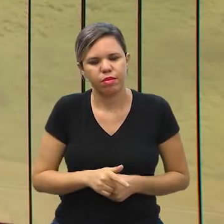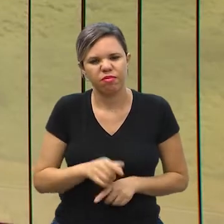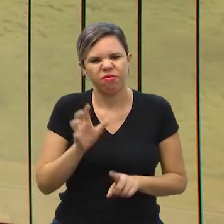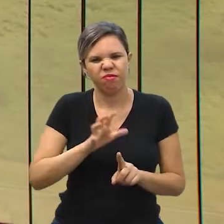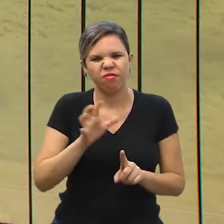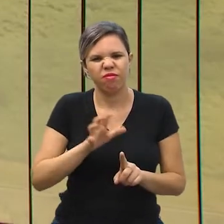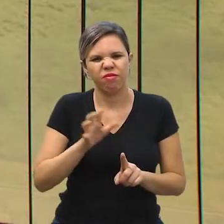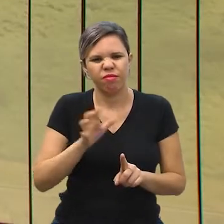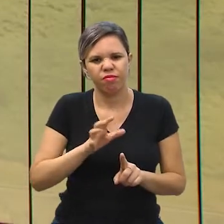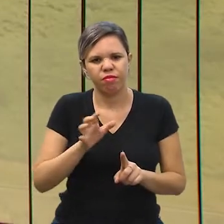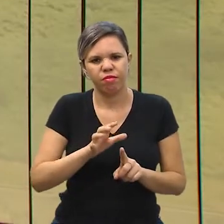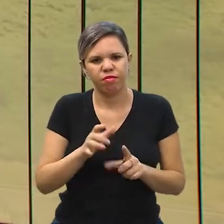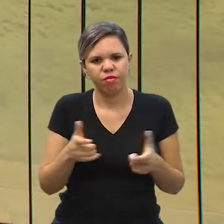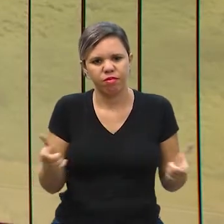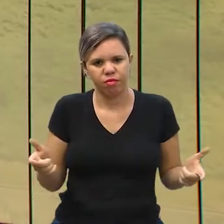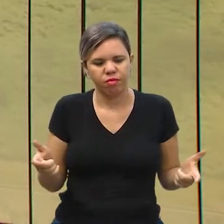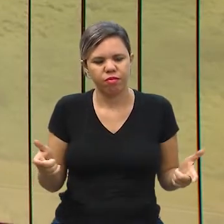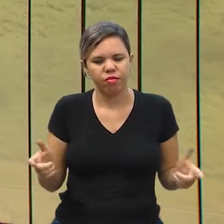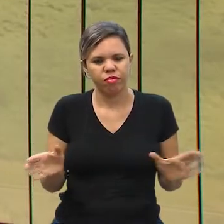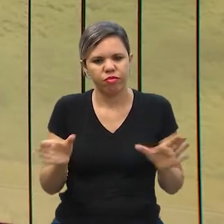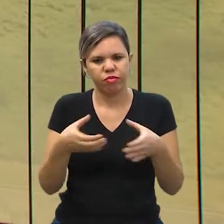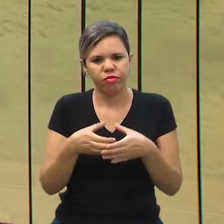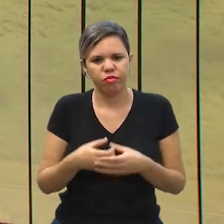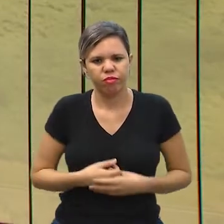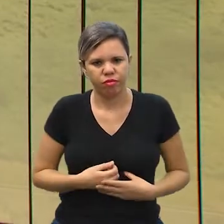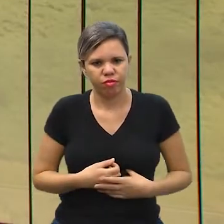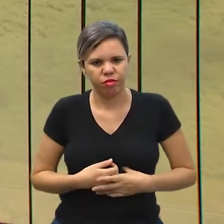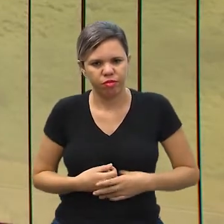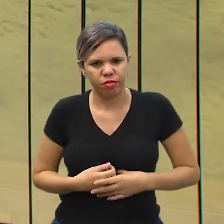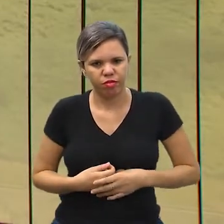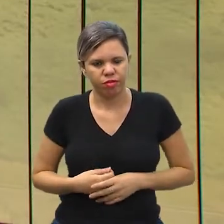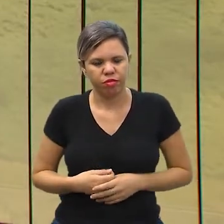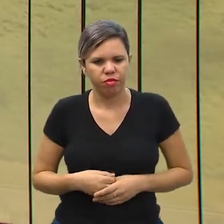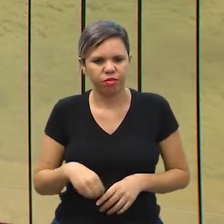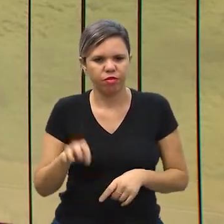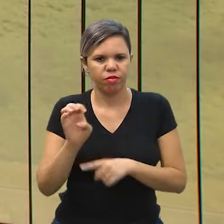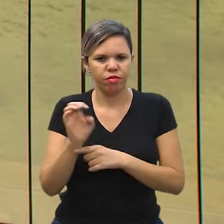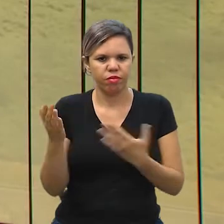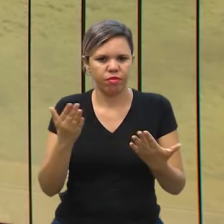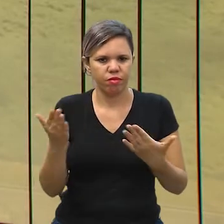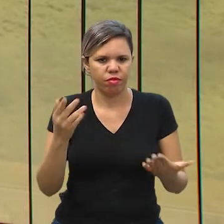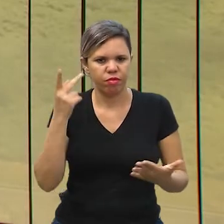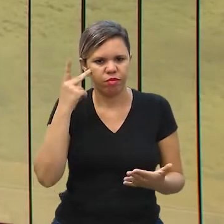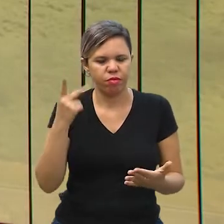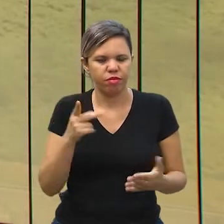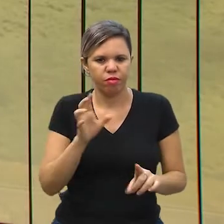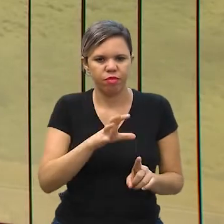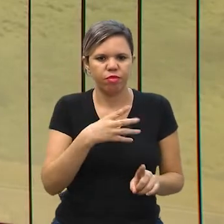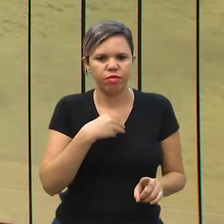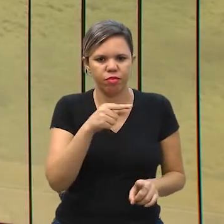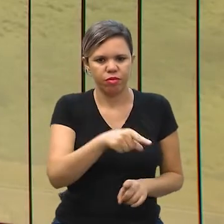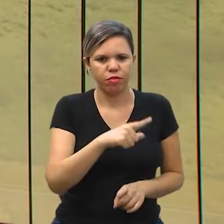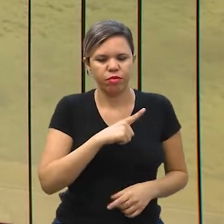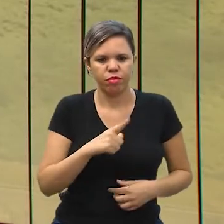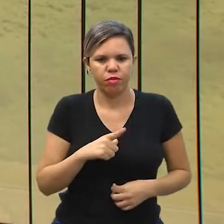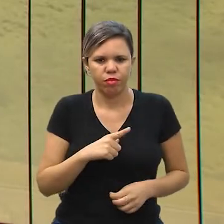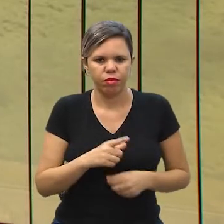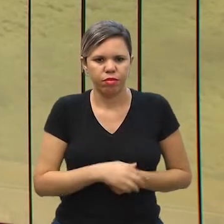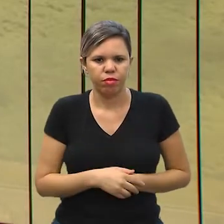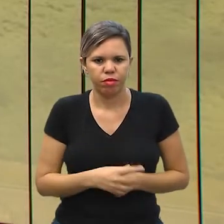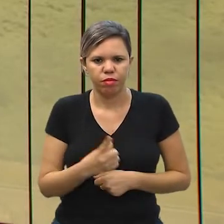e com a pressão em dos grandes times os grandes clubes da capital terá convencido meu filho que hoje